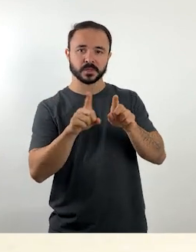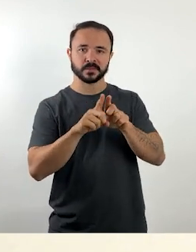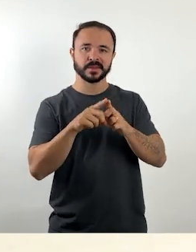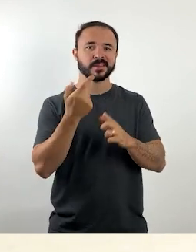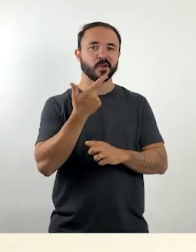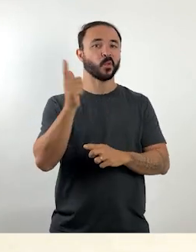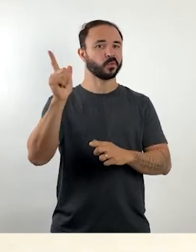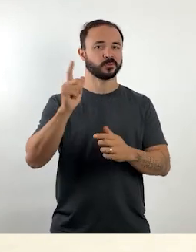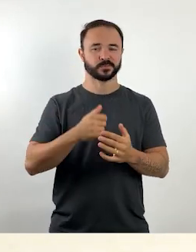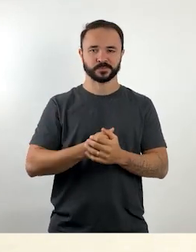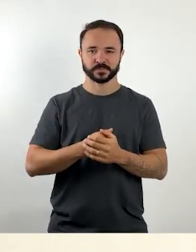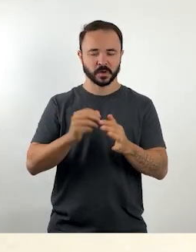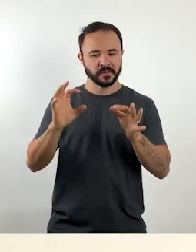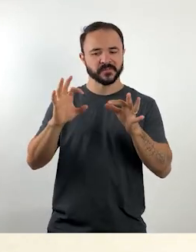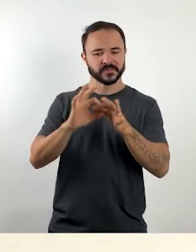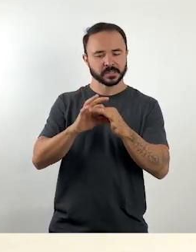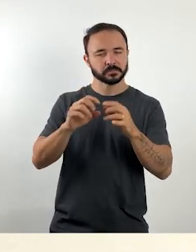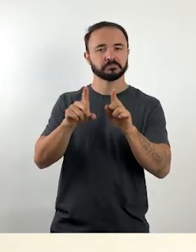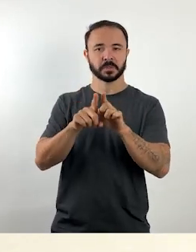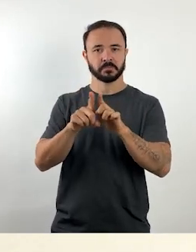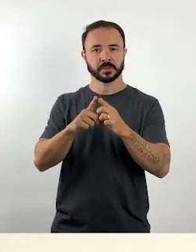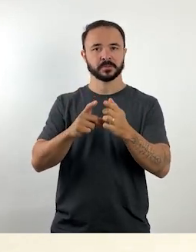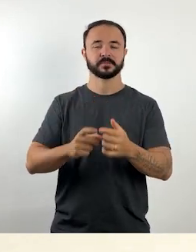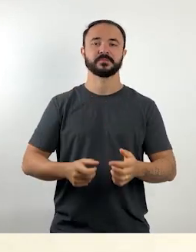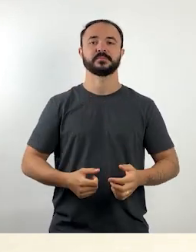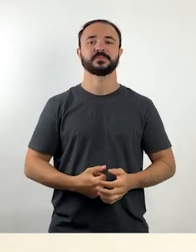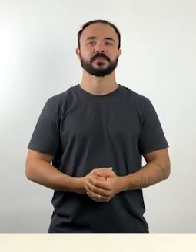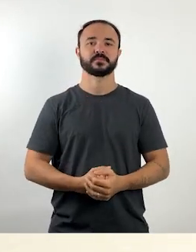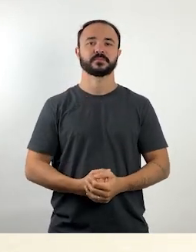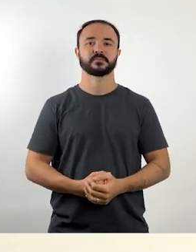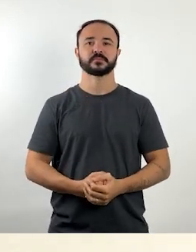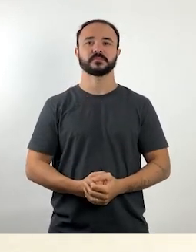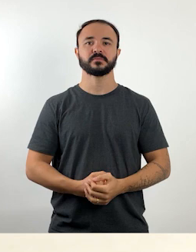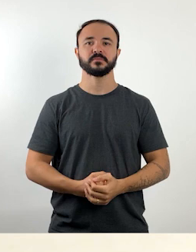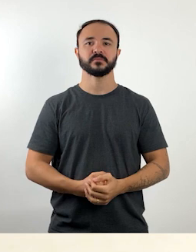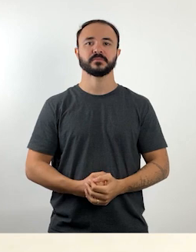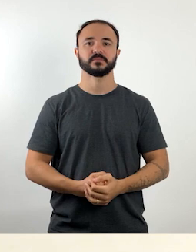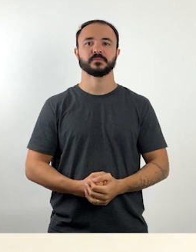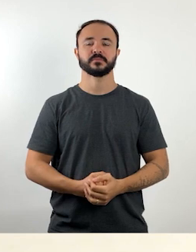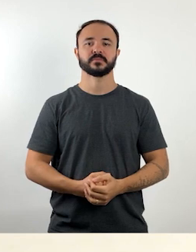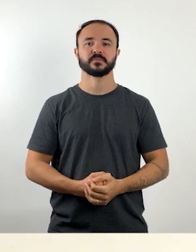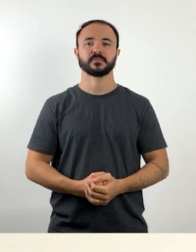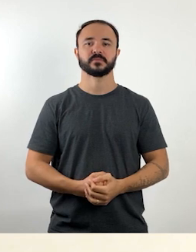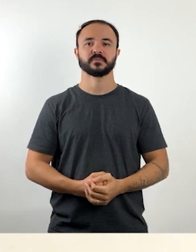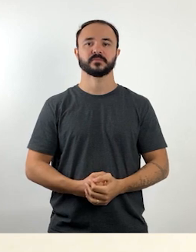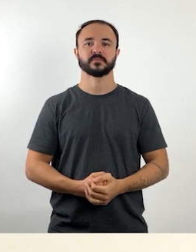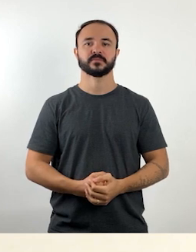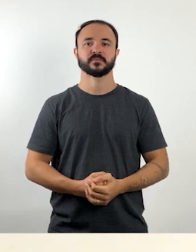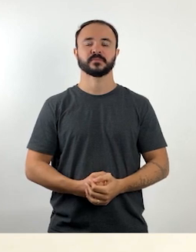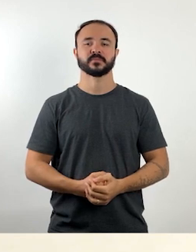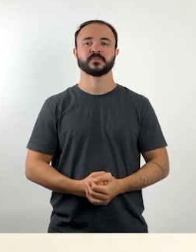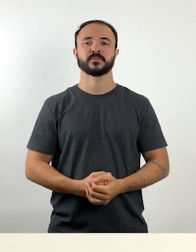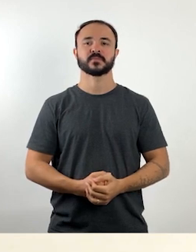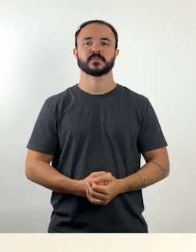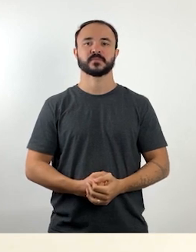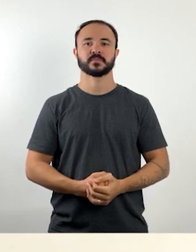e fixo eles, deixa eu ver, da melhor forma. Vou colocar aqui no meio,